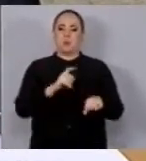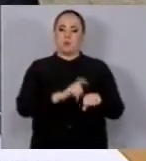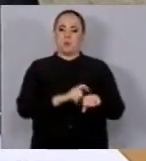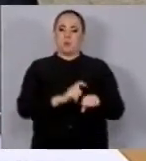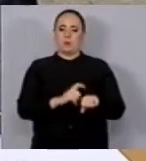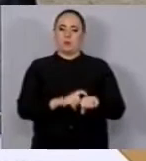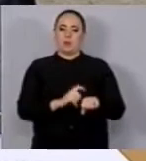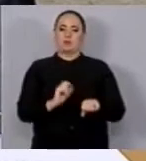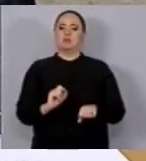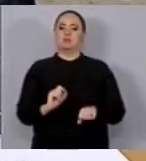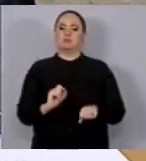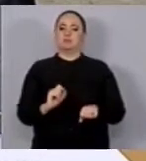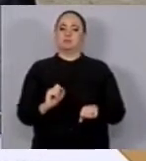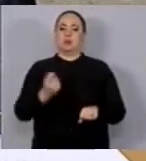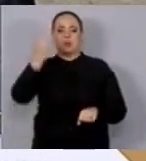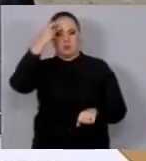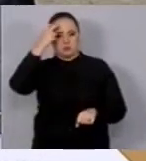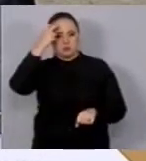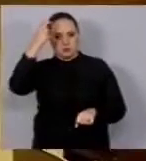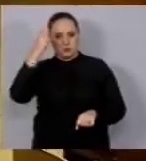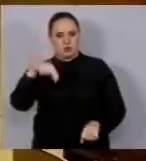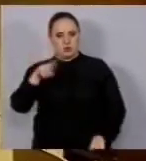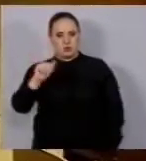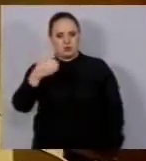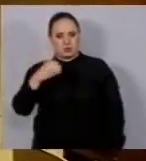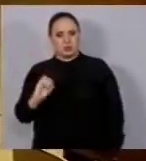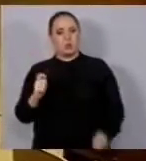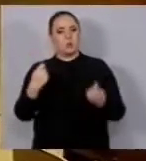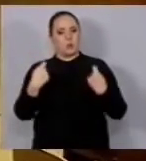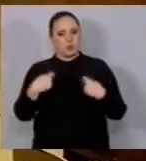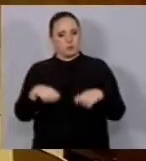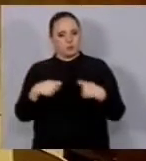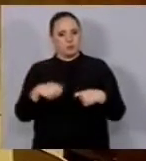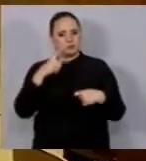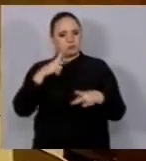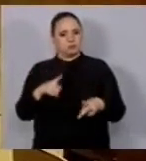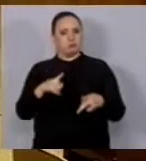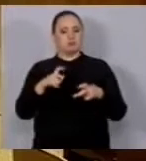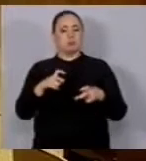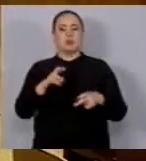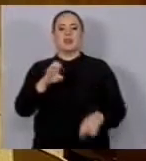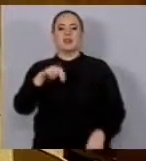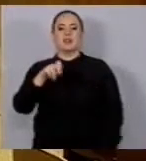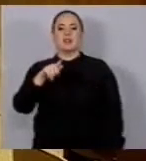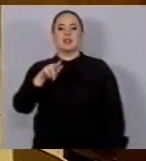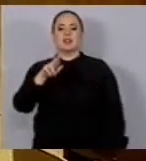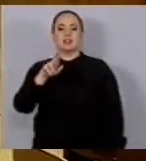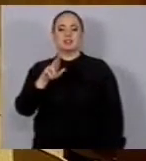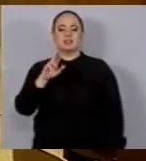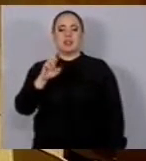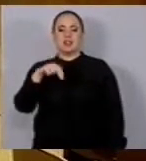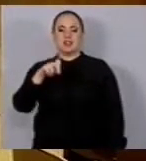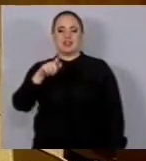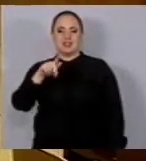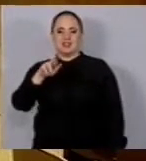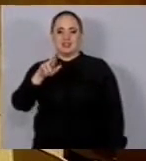reservas morais e de inteligência de uma nação precisam pôr em cena a energia e experiência